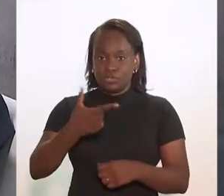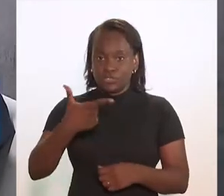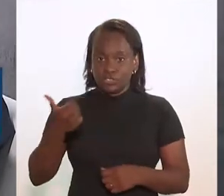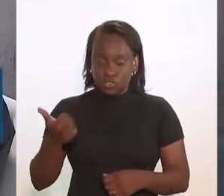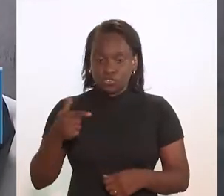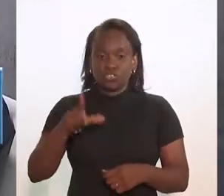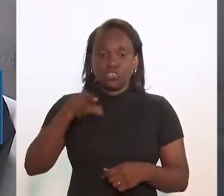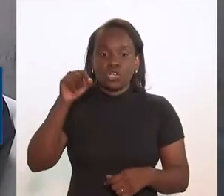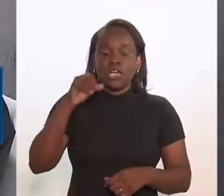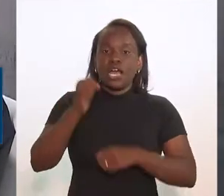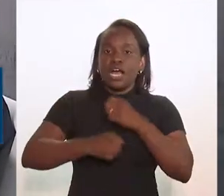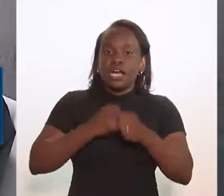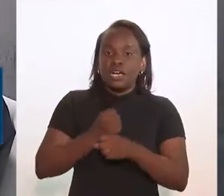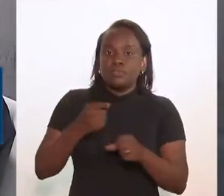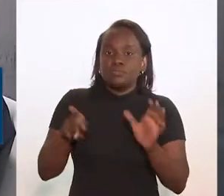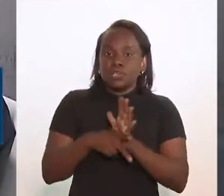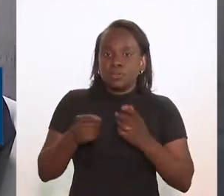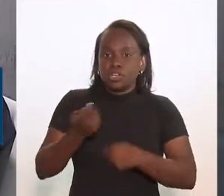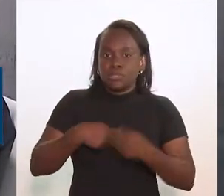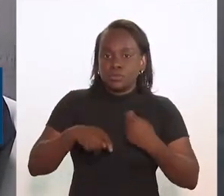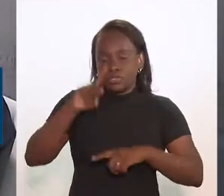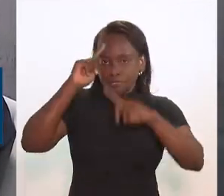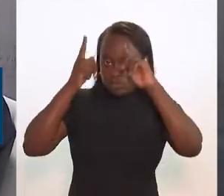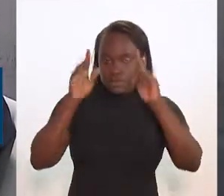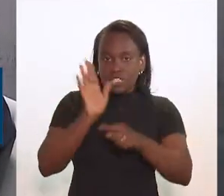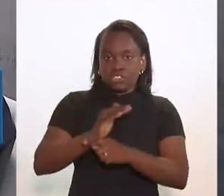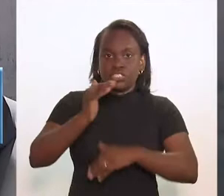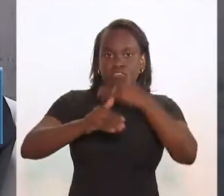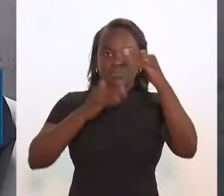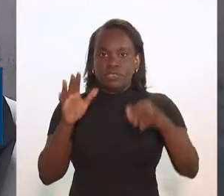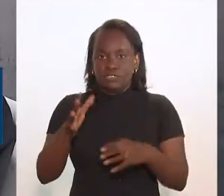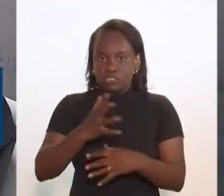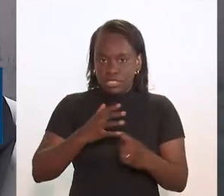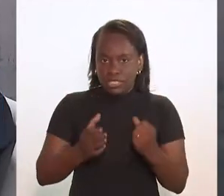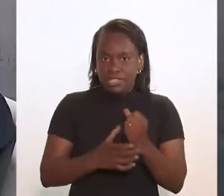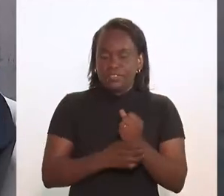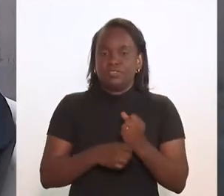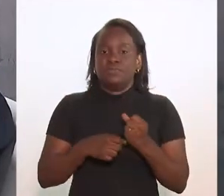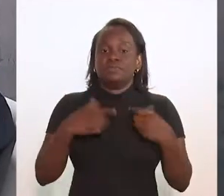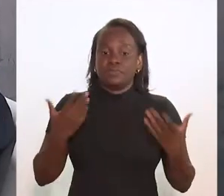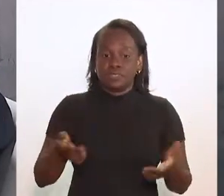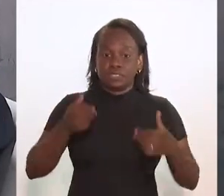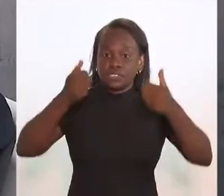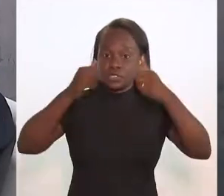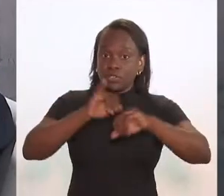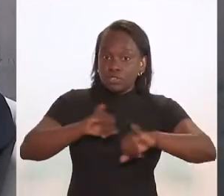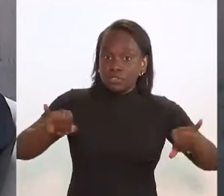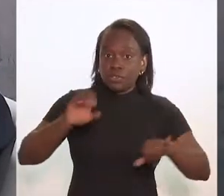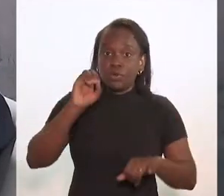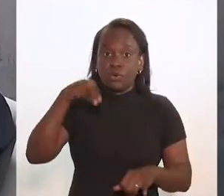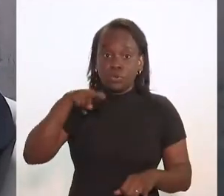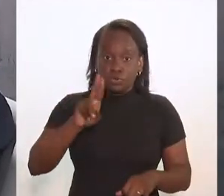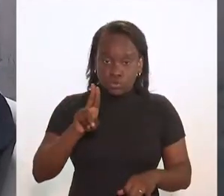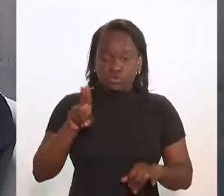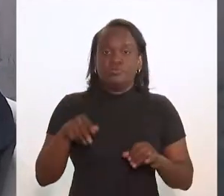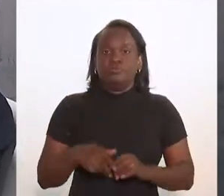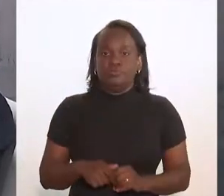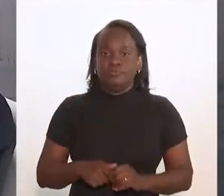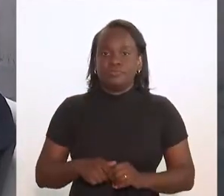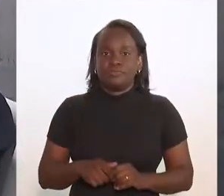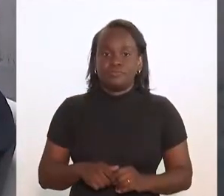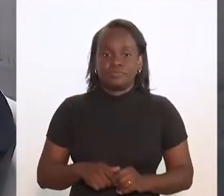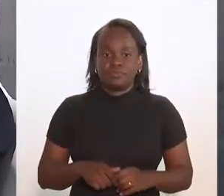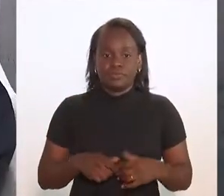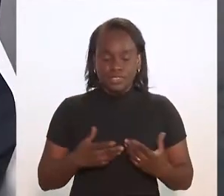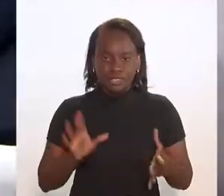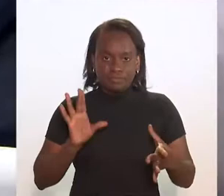2021 foi eleito o ano da economia criativa para o desenvolvimento sustentável. A declaração foi feita pela ONU, Organização das Nações